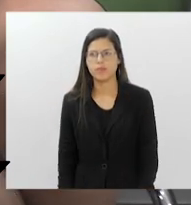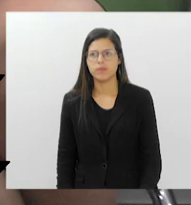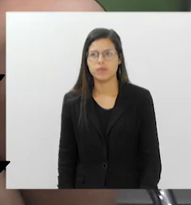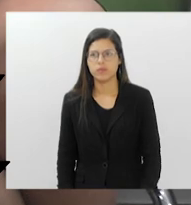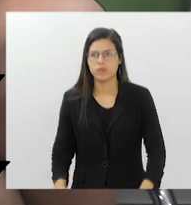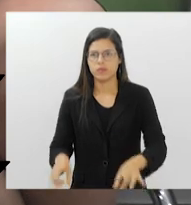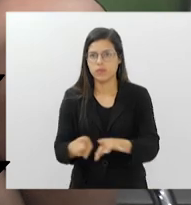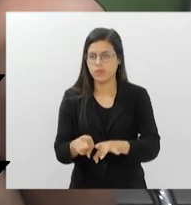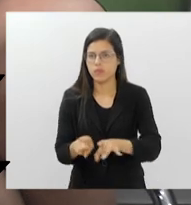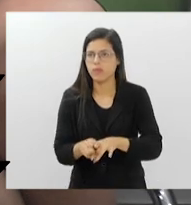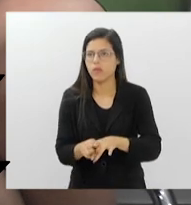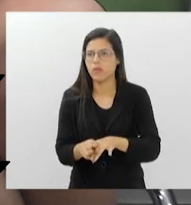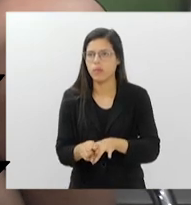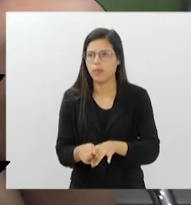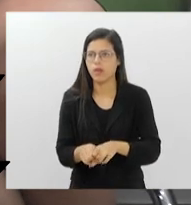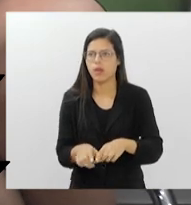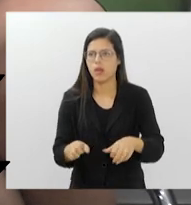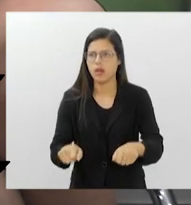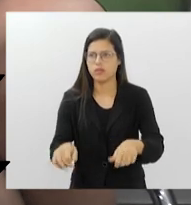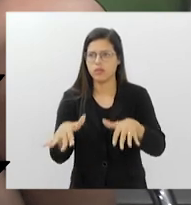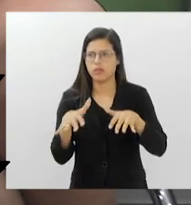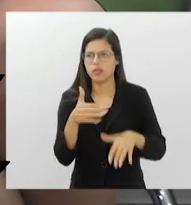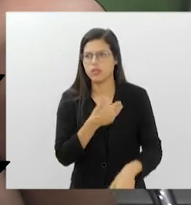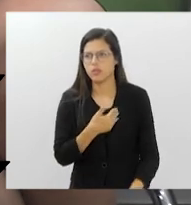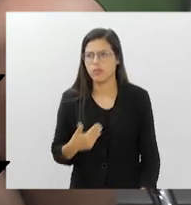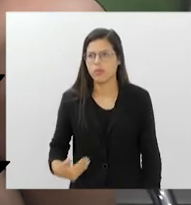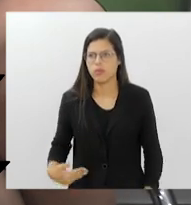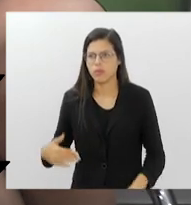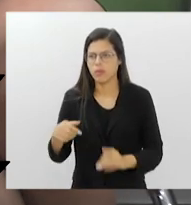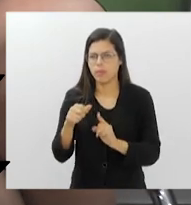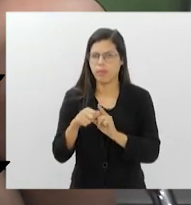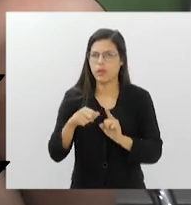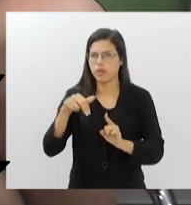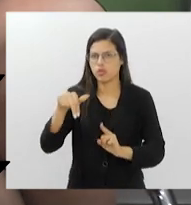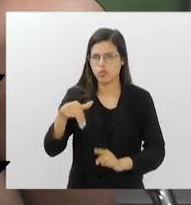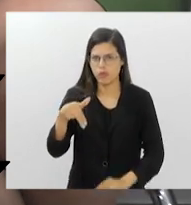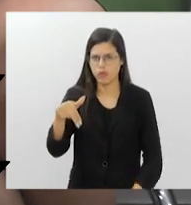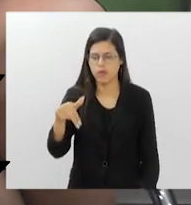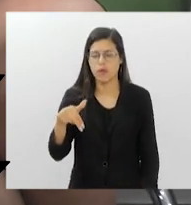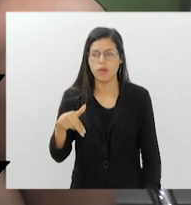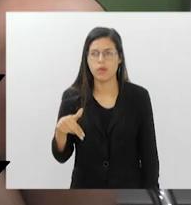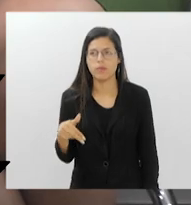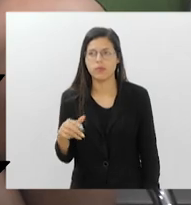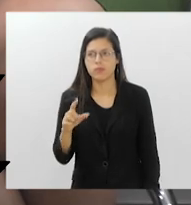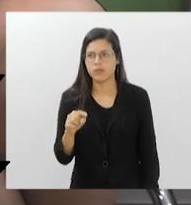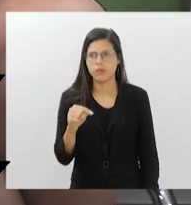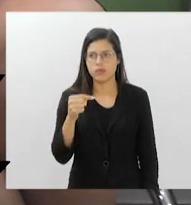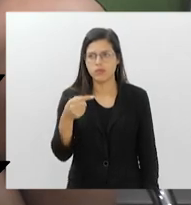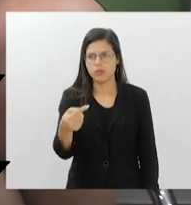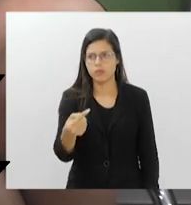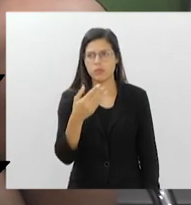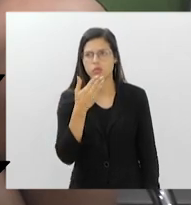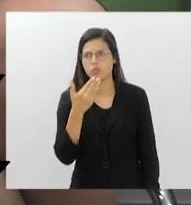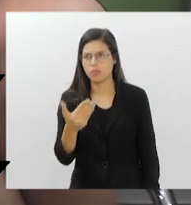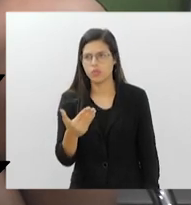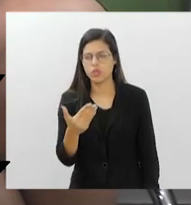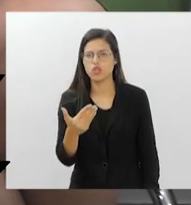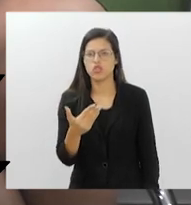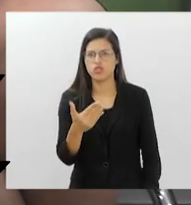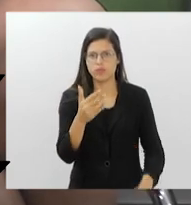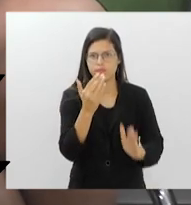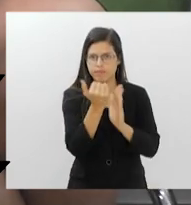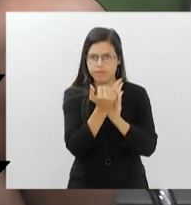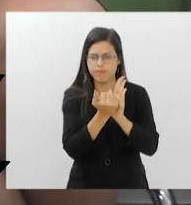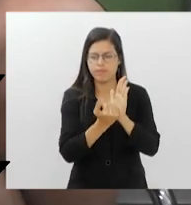audiência pública que o Carlos tá marcando pro mês de novembro né para depois então se pedir pauta mas eu acho que é